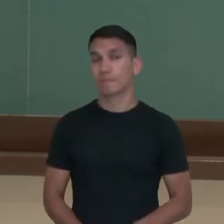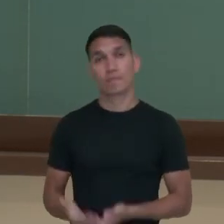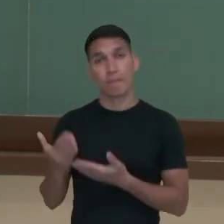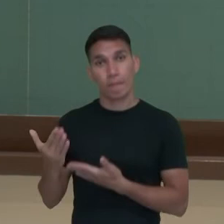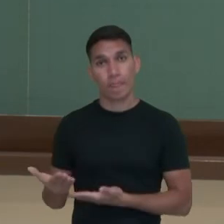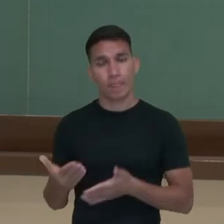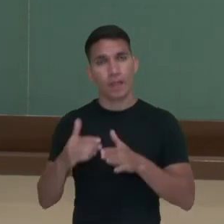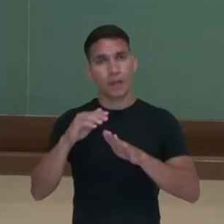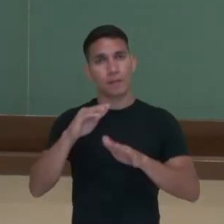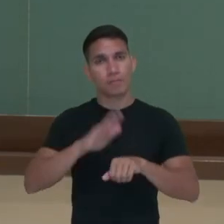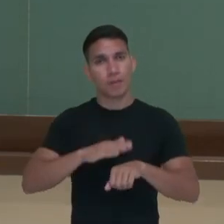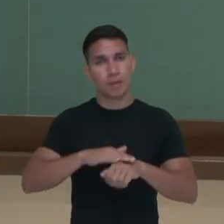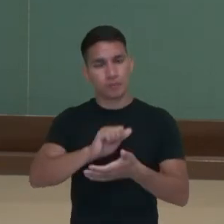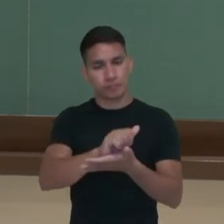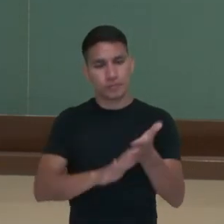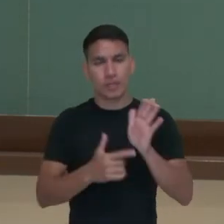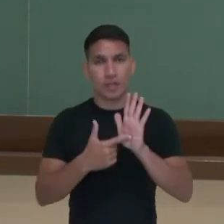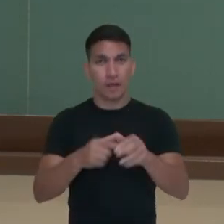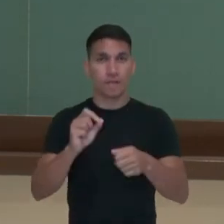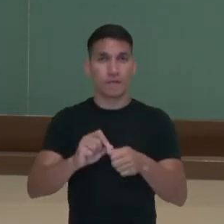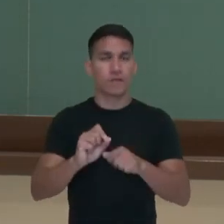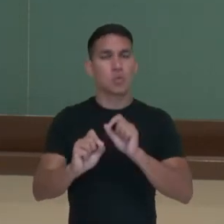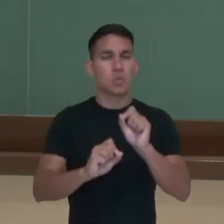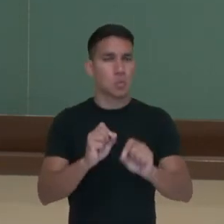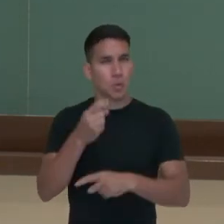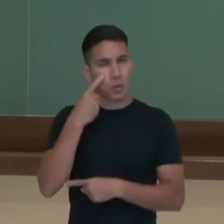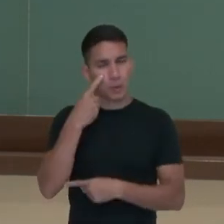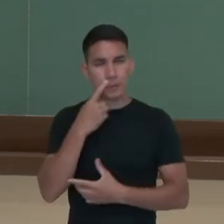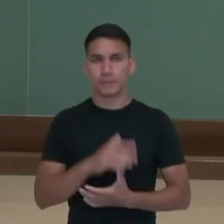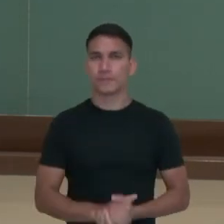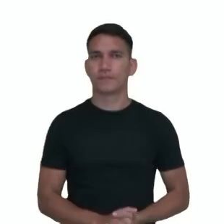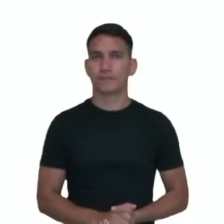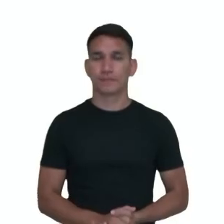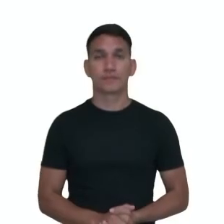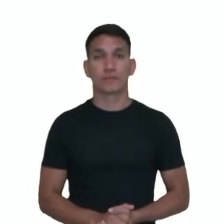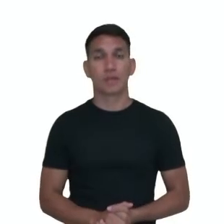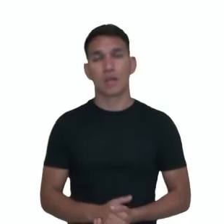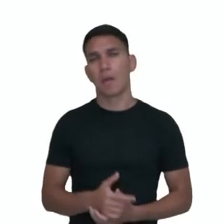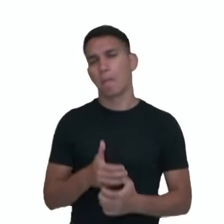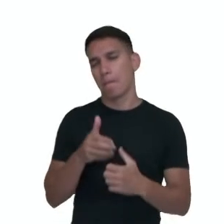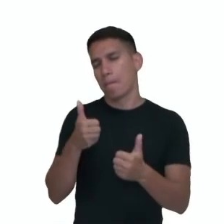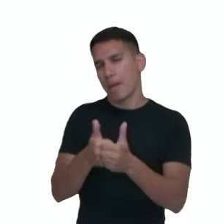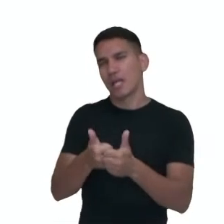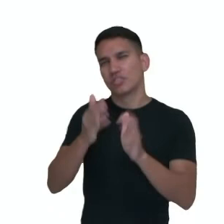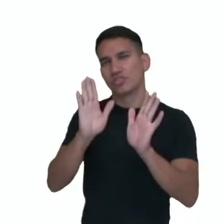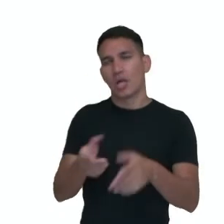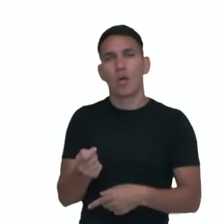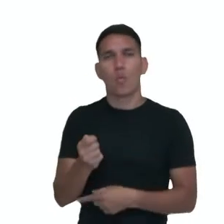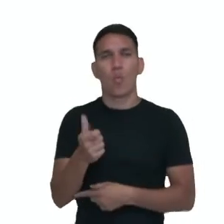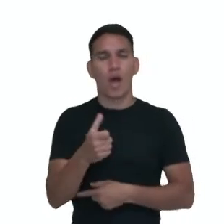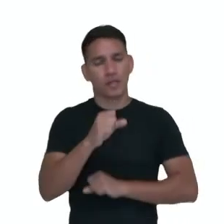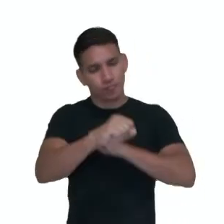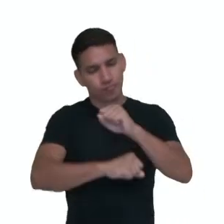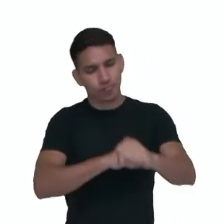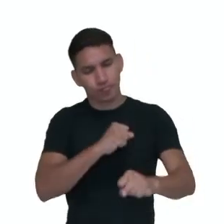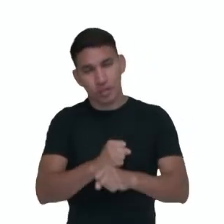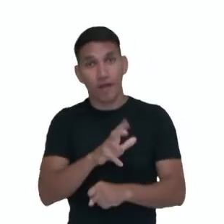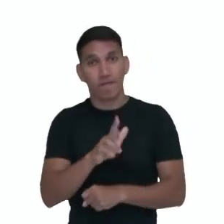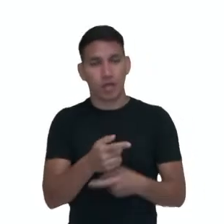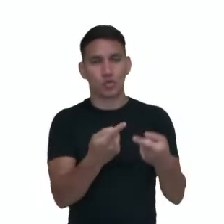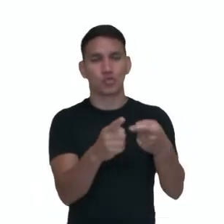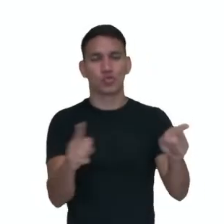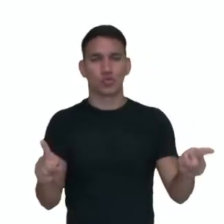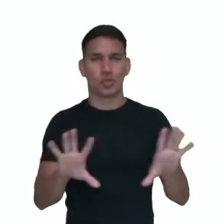Agora a gente tem uma atividade mão na massa para vocês fazerem. Olha só. Próximo ao final do ano, haverá um churrasco da turma e os